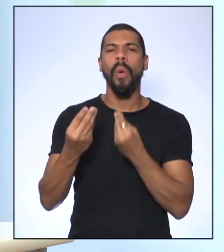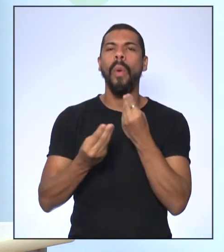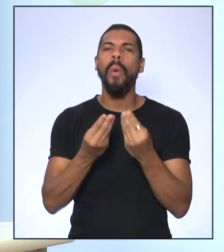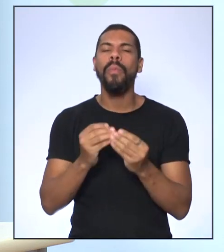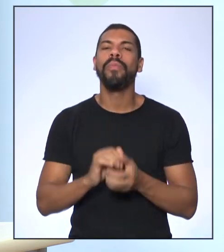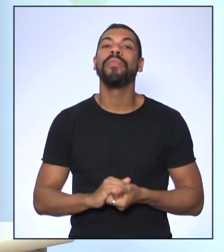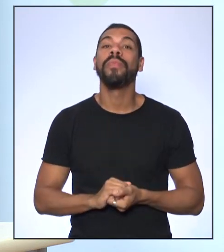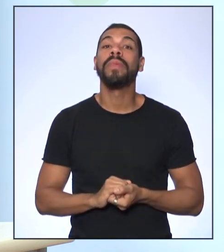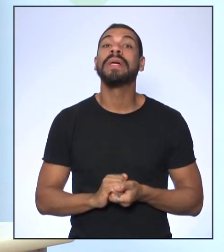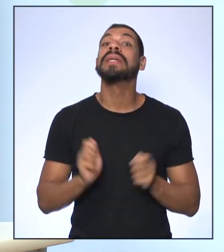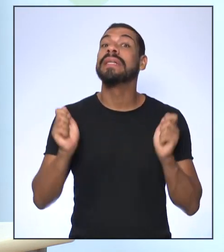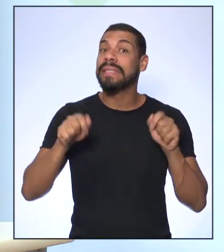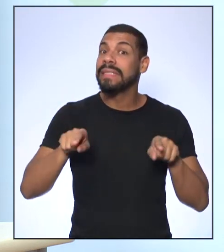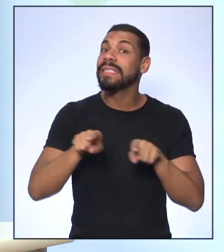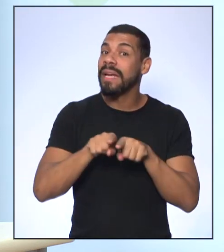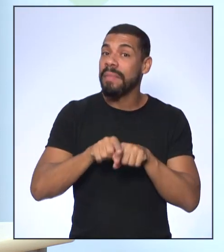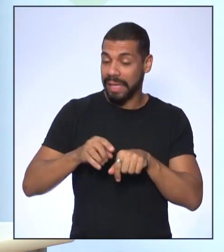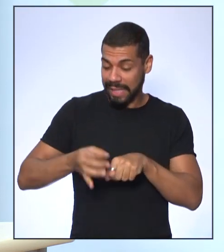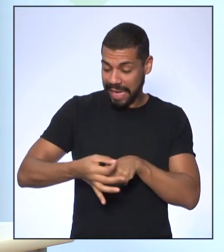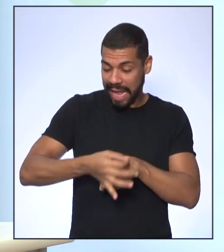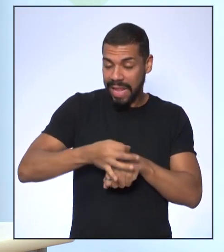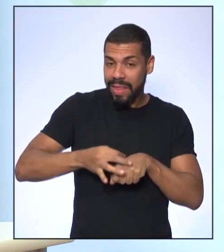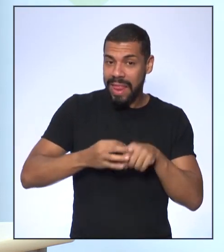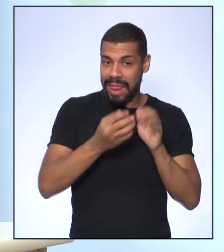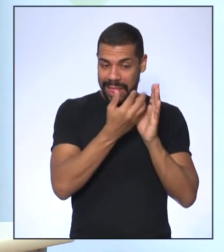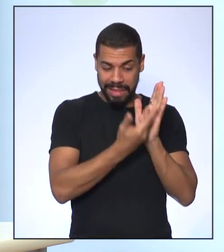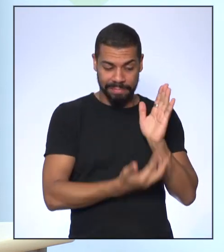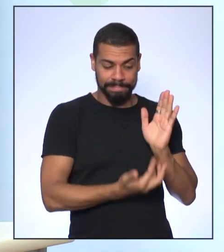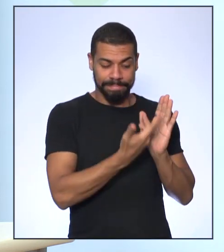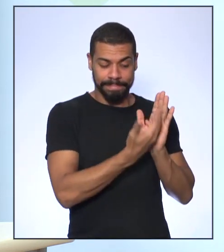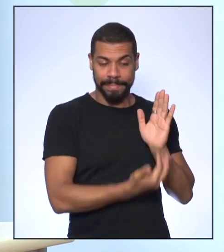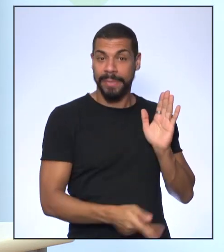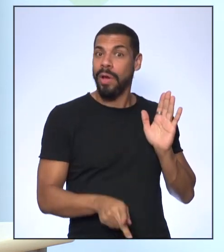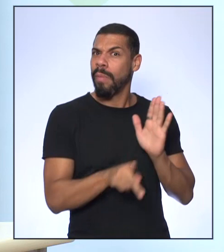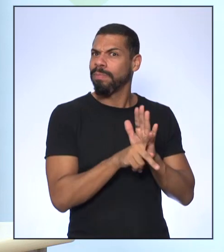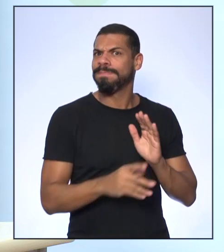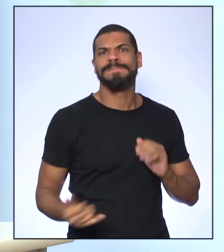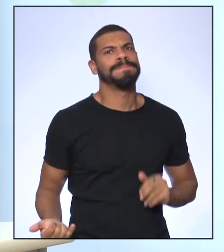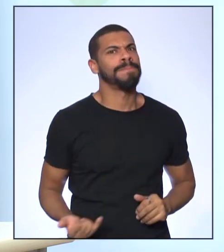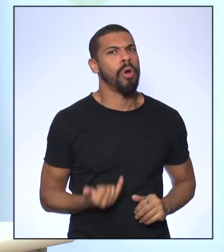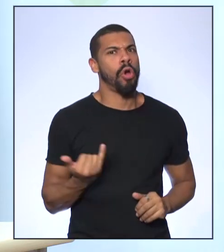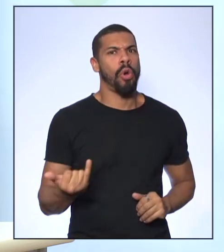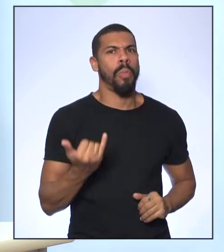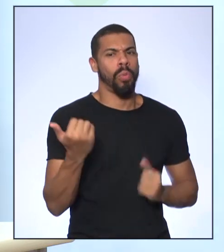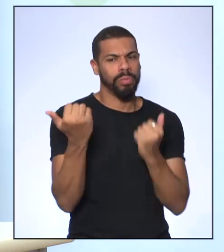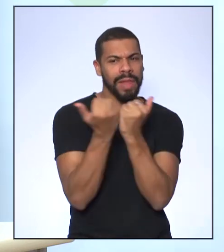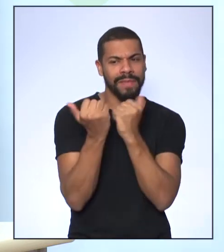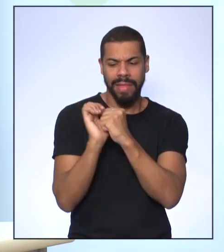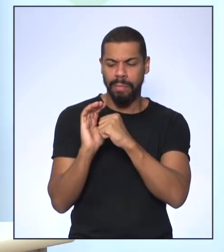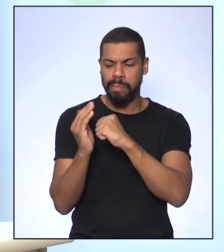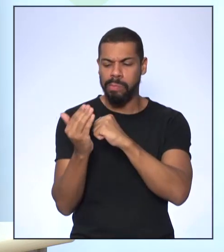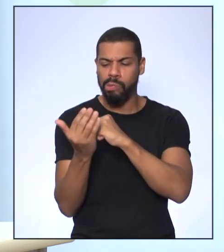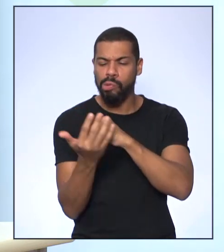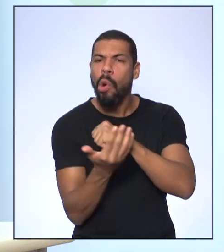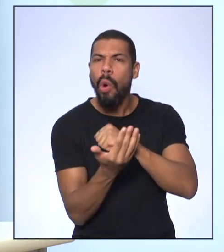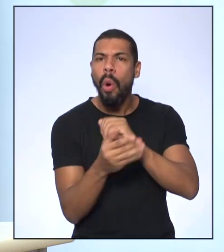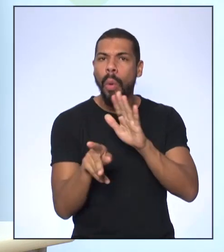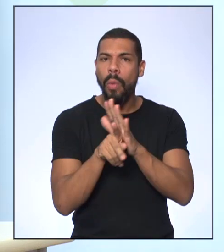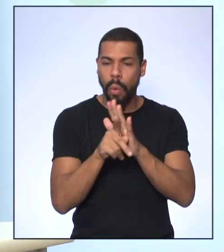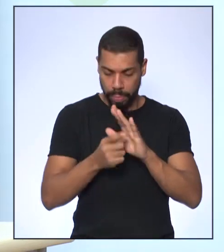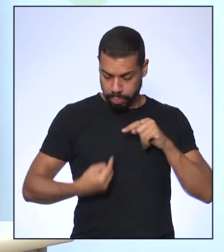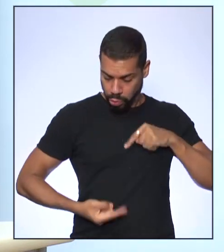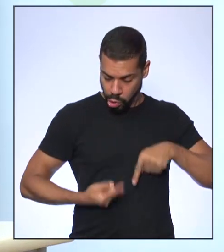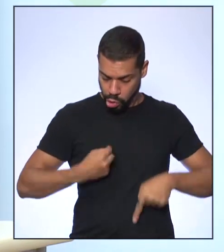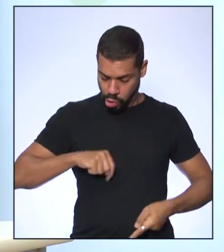glóbulos brancos também são células sanguíneas e são super importantes porque elas vão agir na defesa do organismo. Então, a gente chama esses